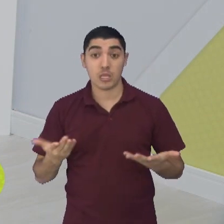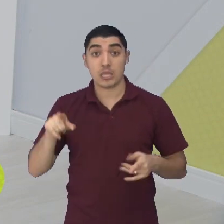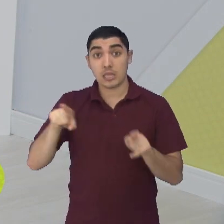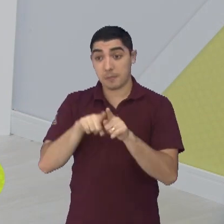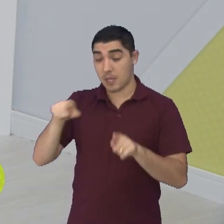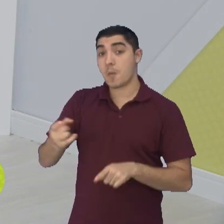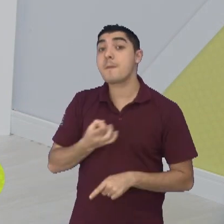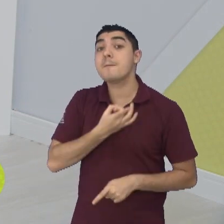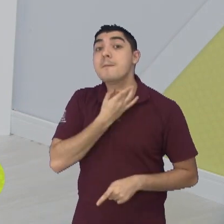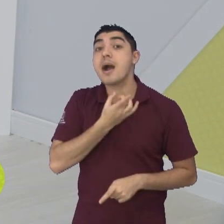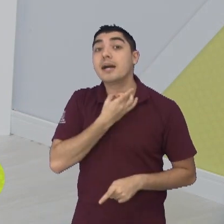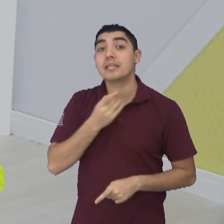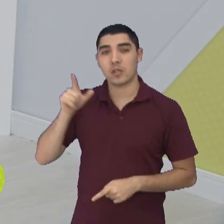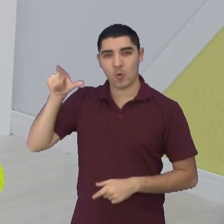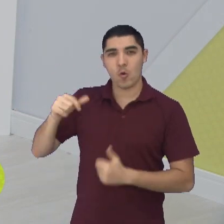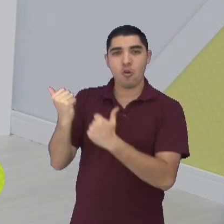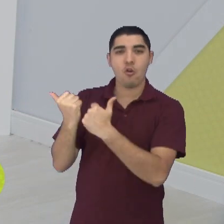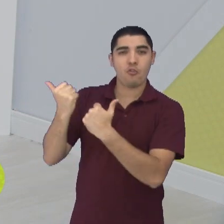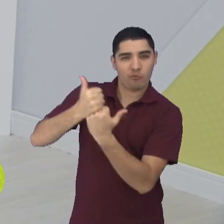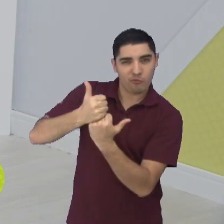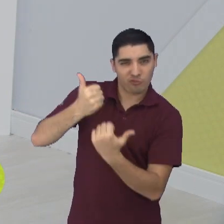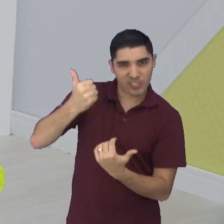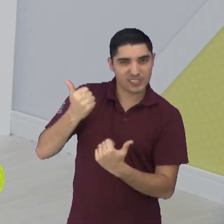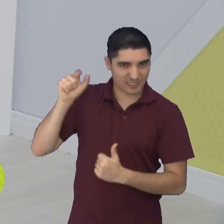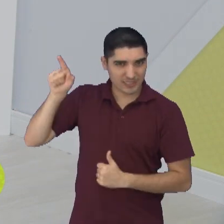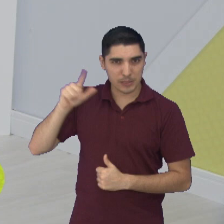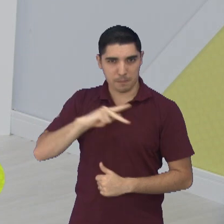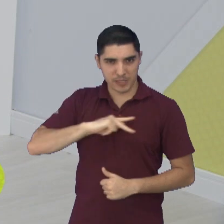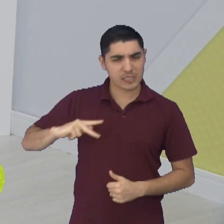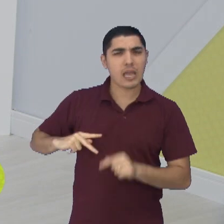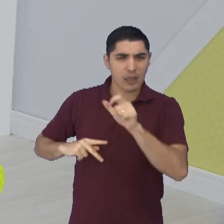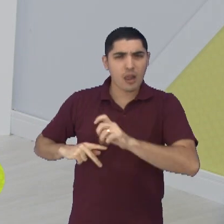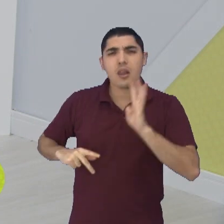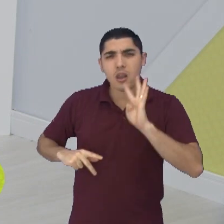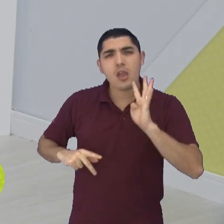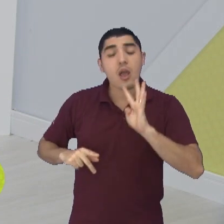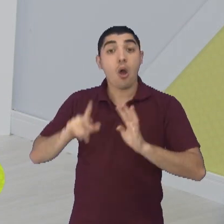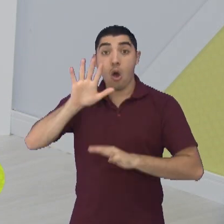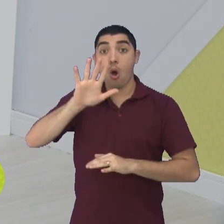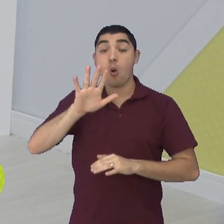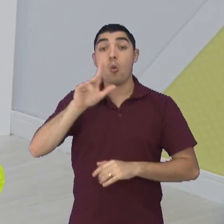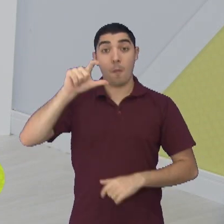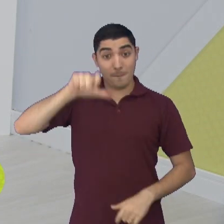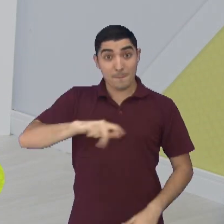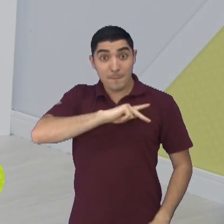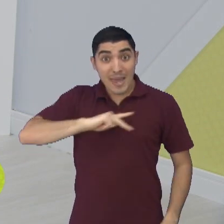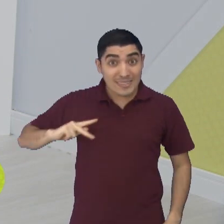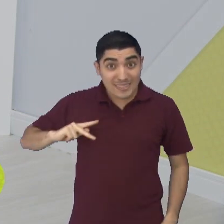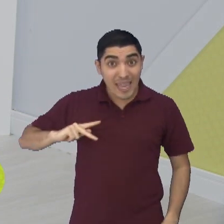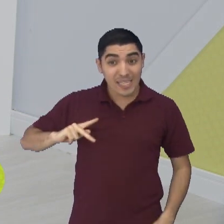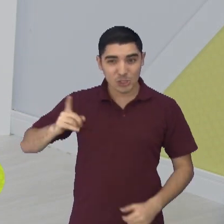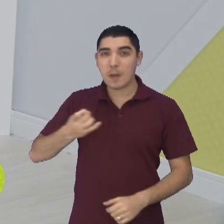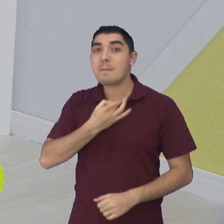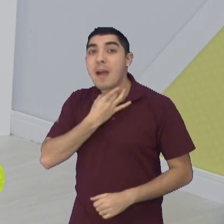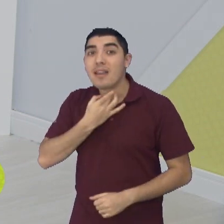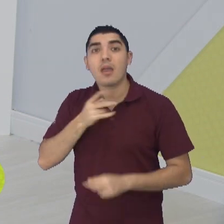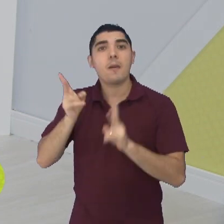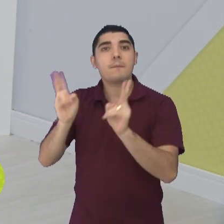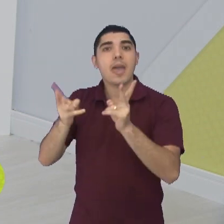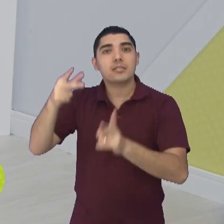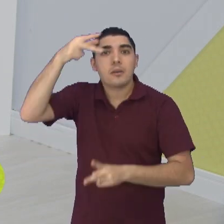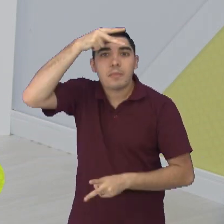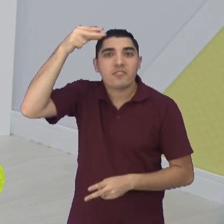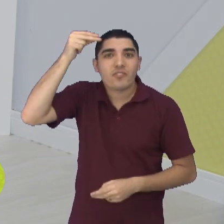o vice-presidente lá, que brigou com nós, mas depois fez as pazes, é gente boa. Aliás, o presidente do Marília é o prefeito de Marília, e ele, que é o